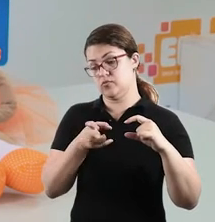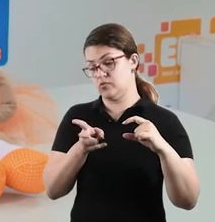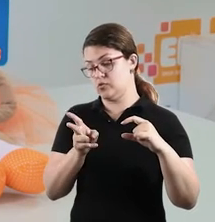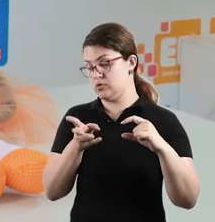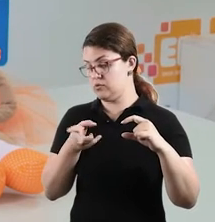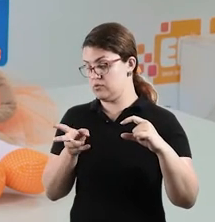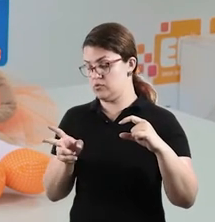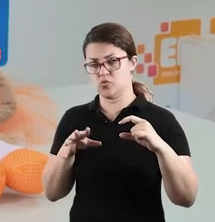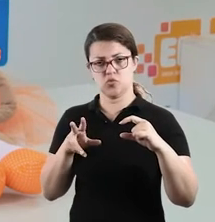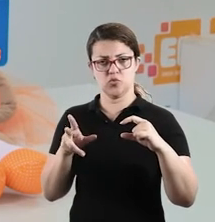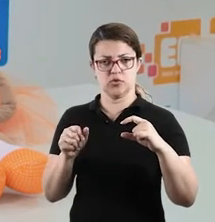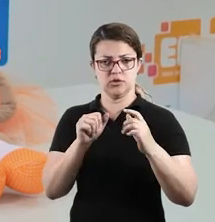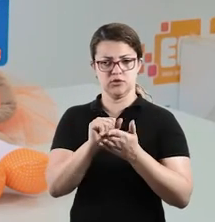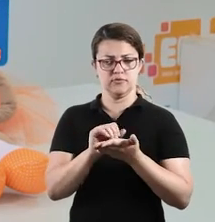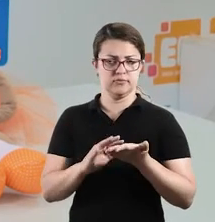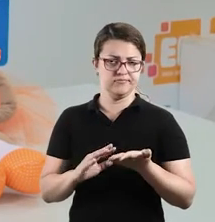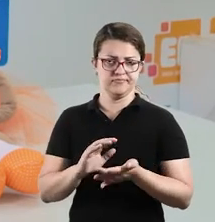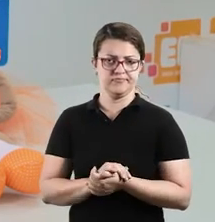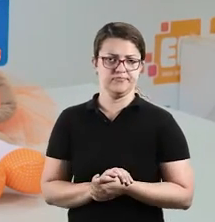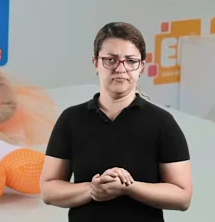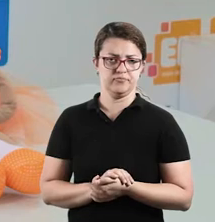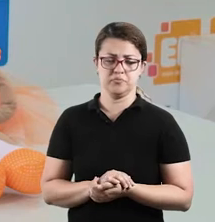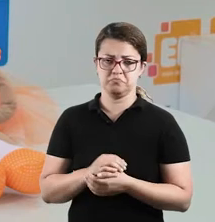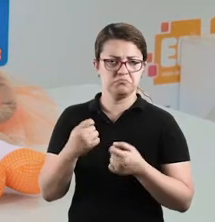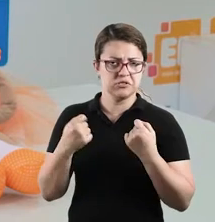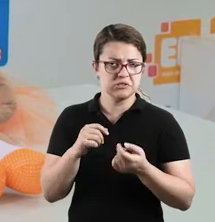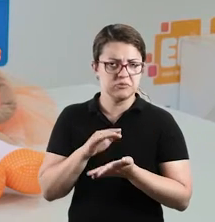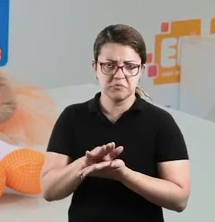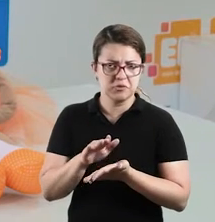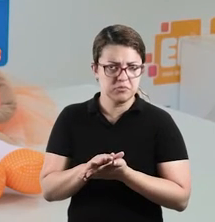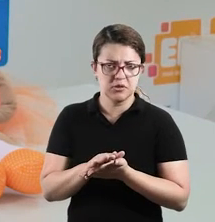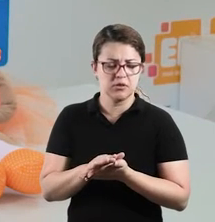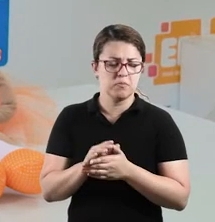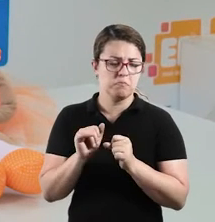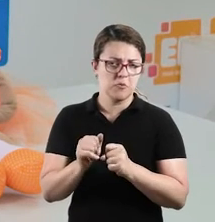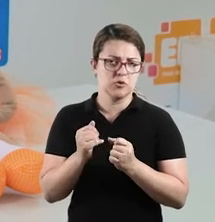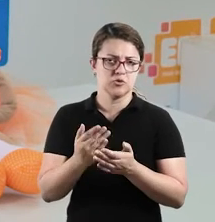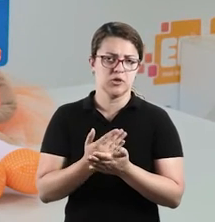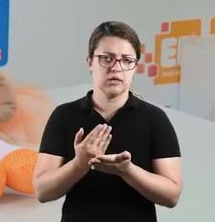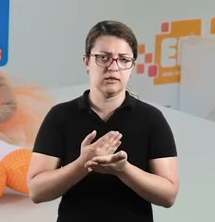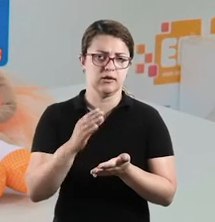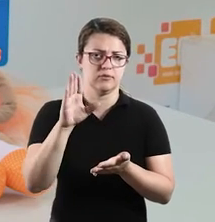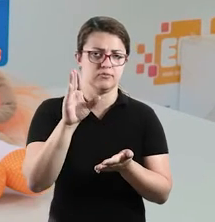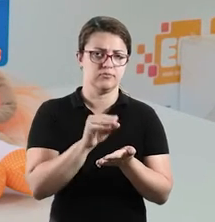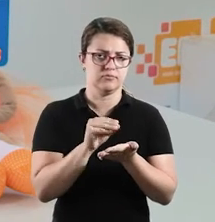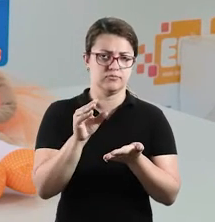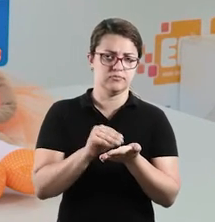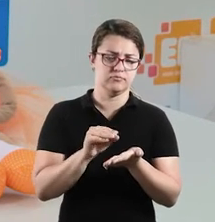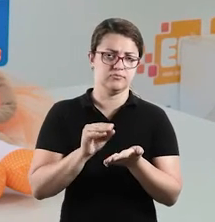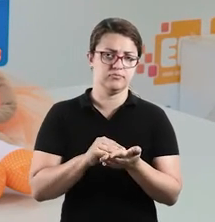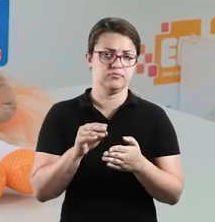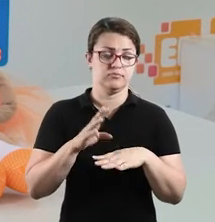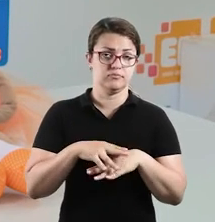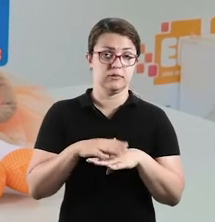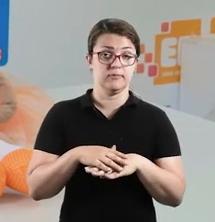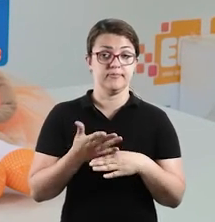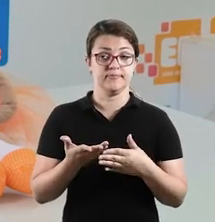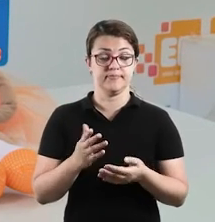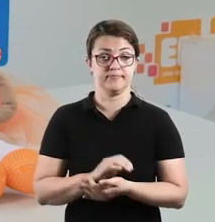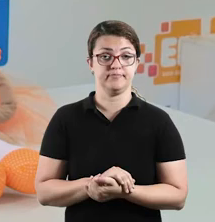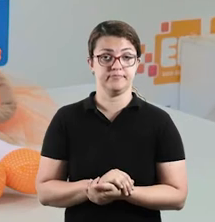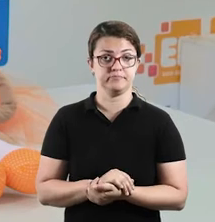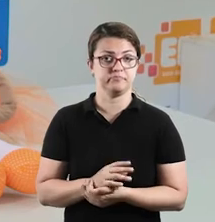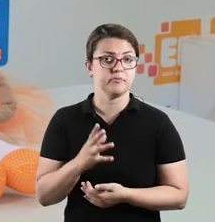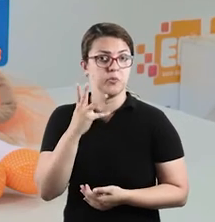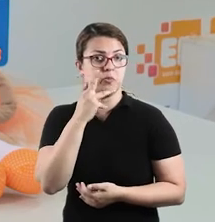E assim vai fazer em toda atividade. Você não precisa imprimir. Pode fazer esse desenho no seu caderno de matemática. E que tal